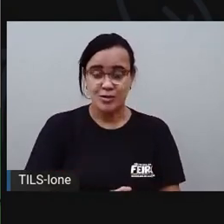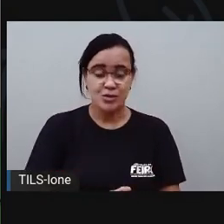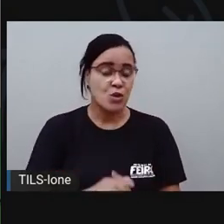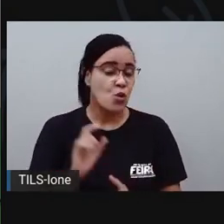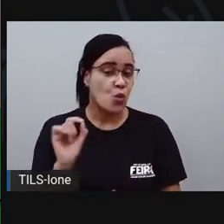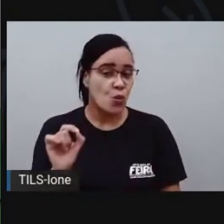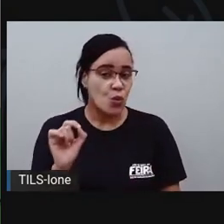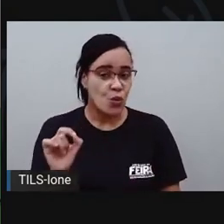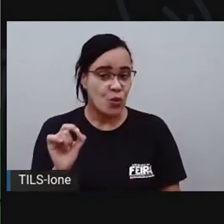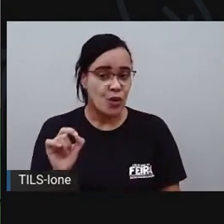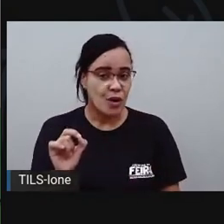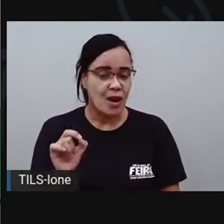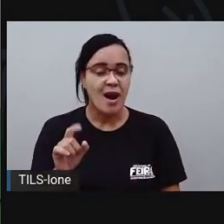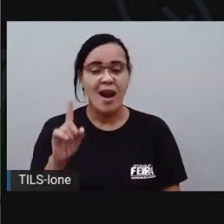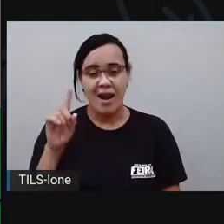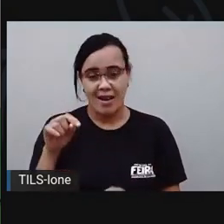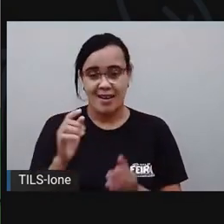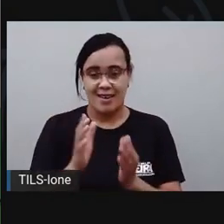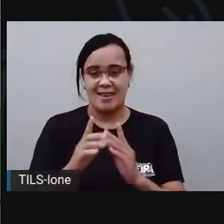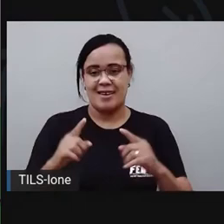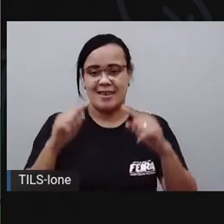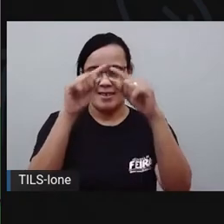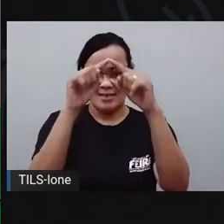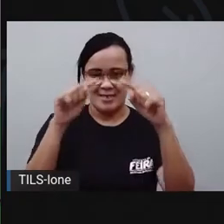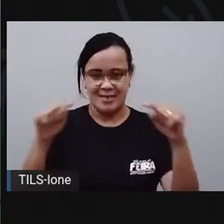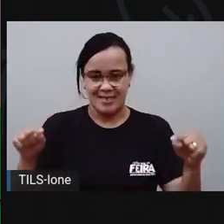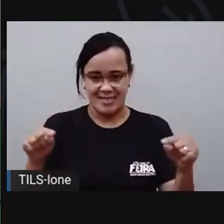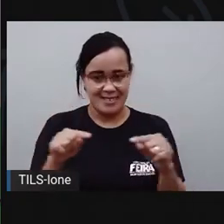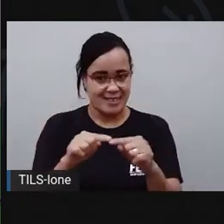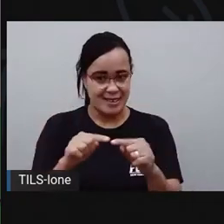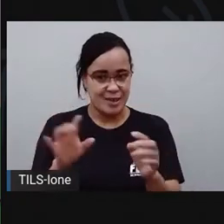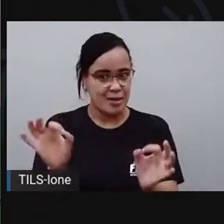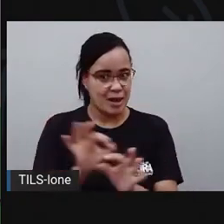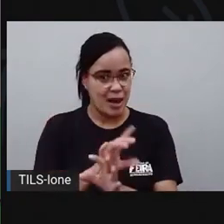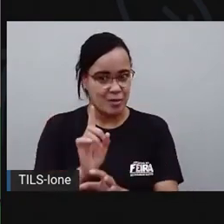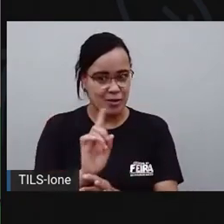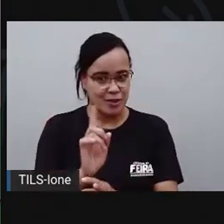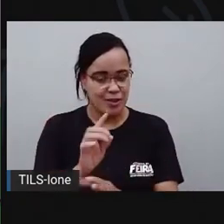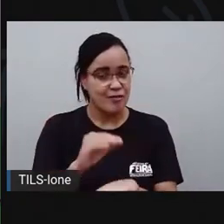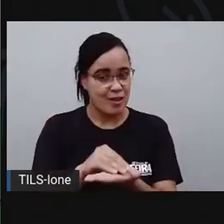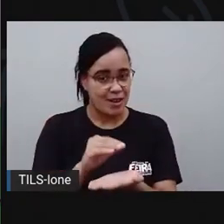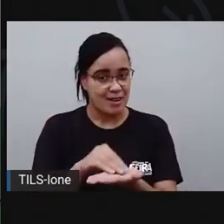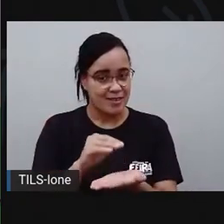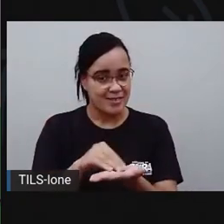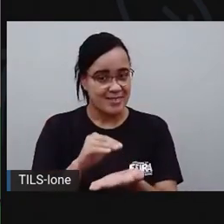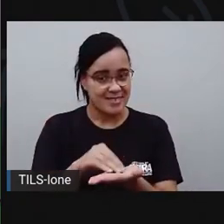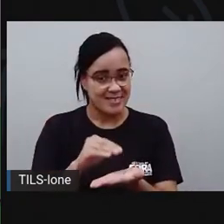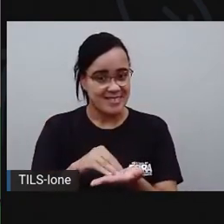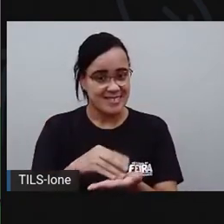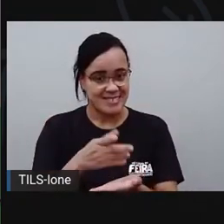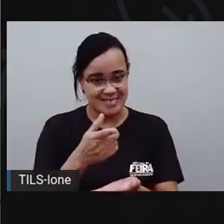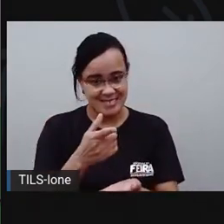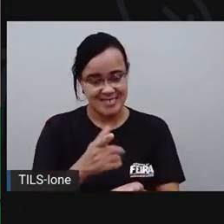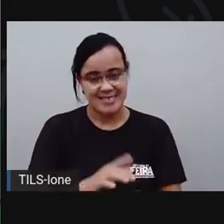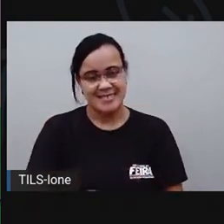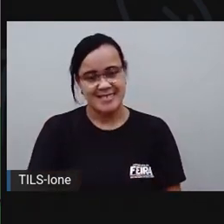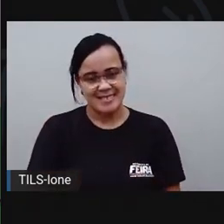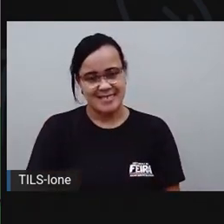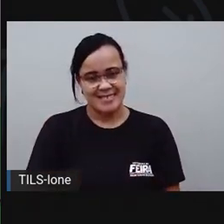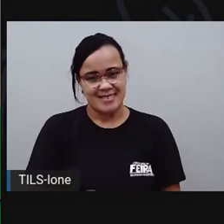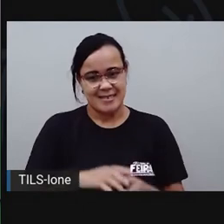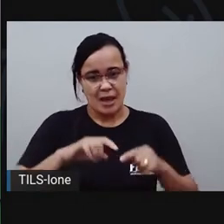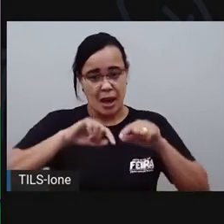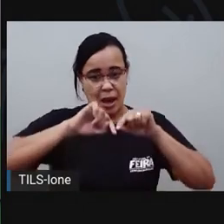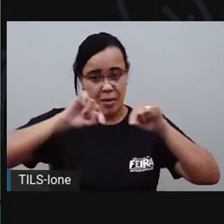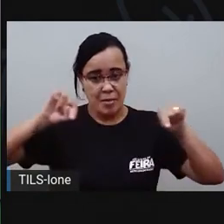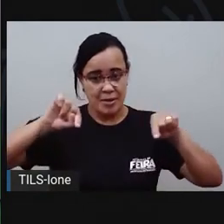Fica um formato de um triângulo, né? Não acabou ainda, não. Aí a gente faz assim, ó. Ó, como é que tá por